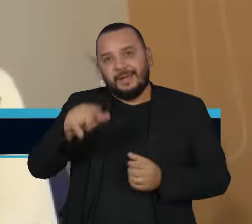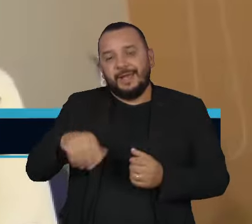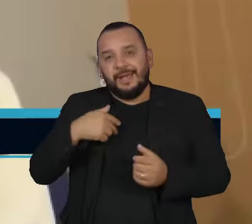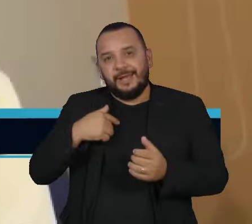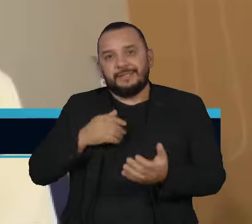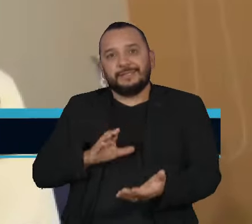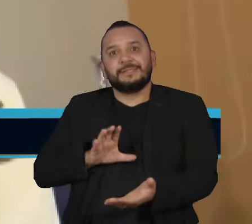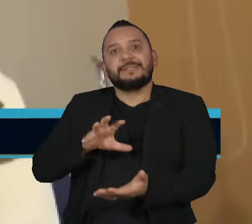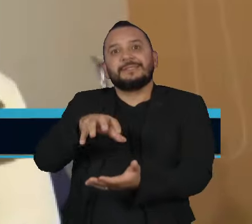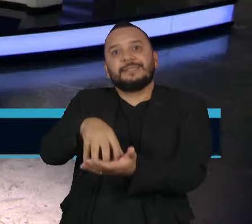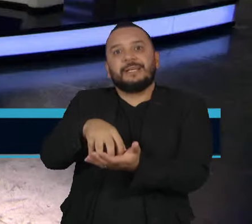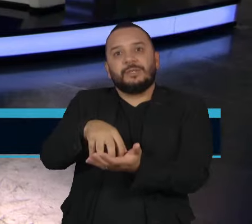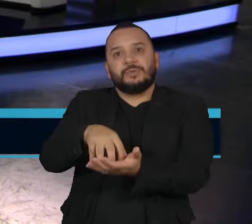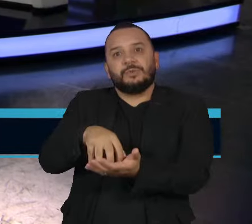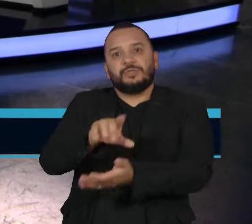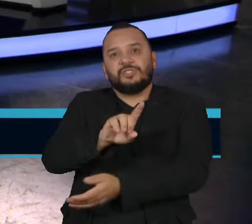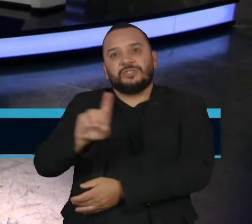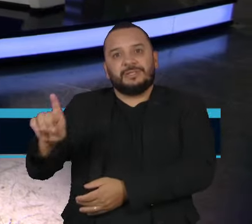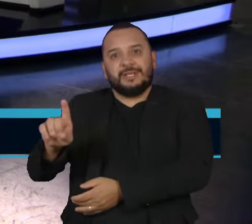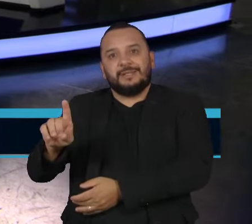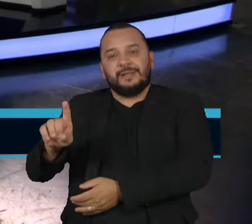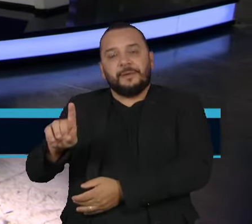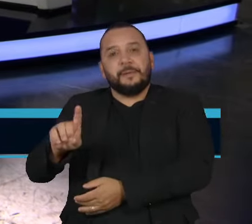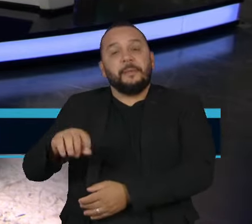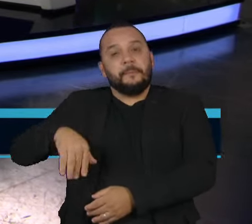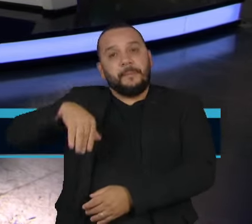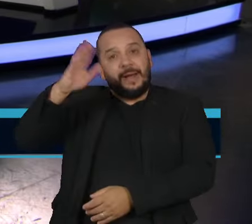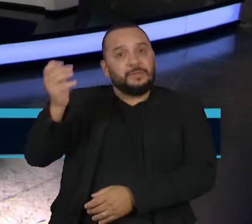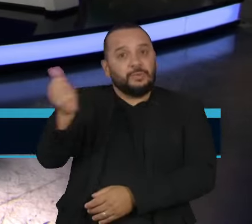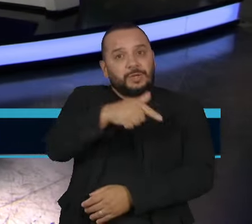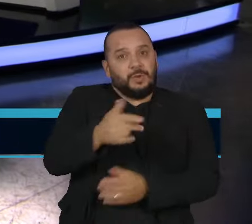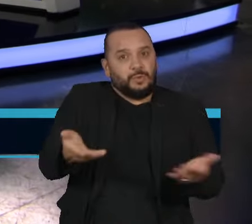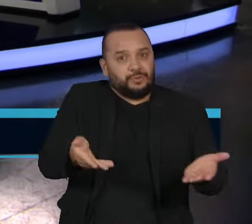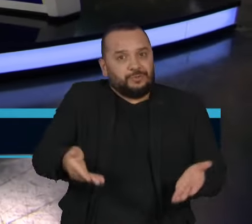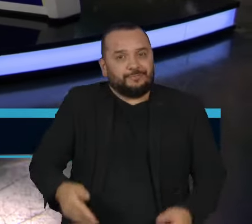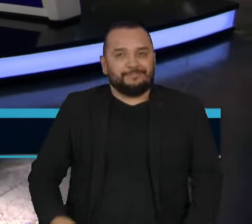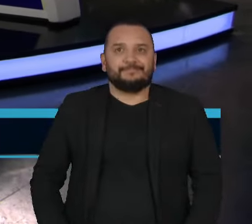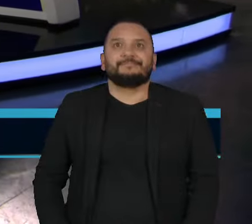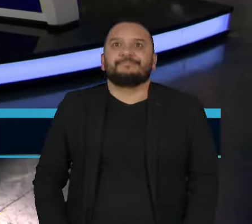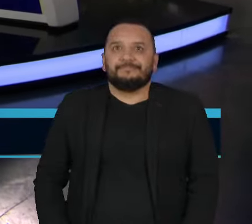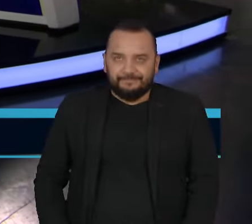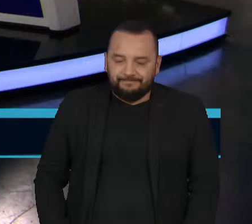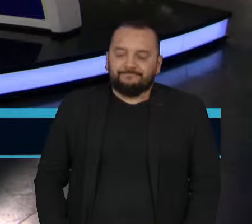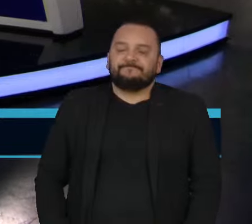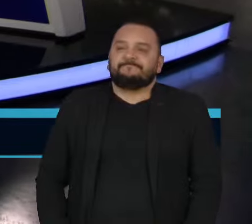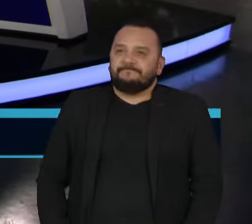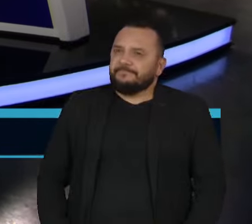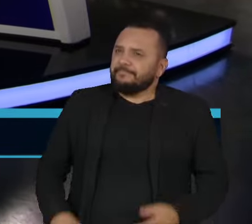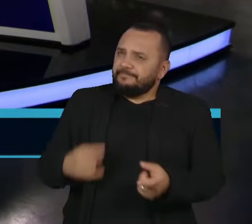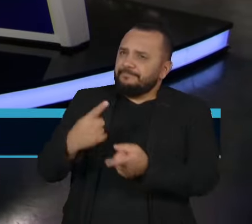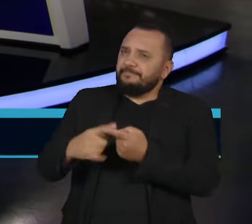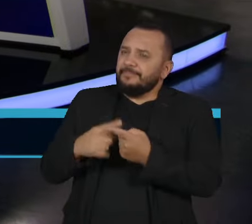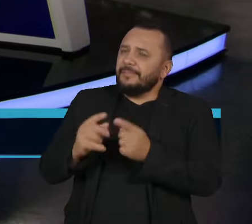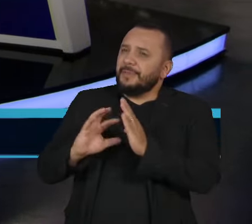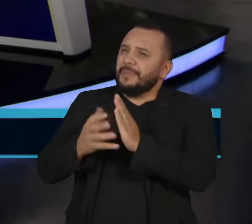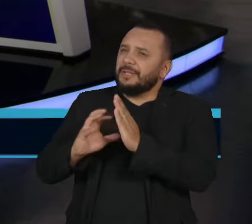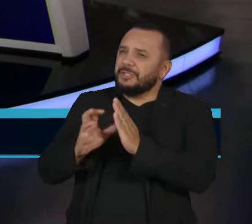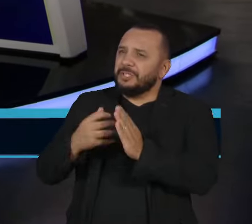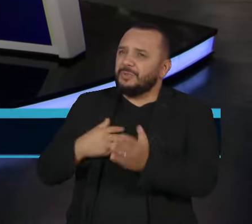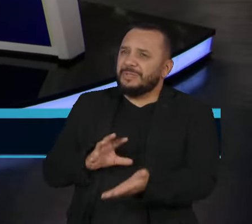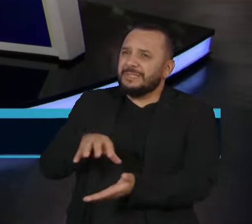o atual Congresso. Capaz, o que melhor explicaria, na sua opinião, esse domínio de partidos de